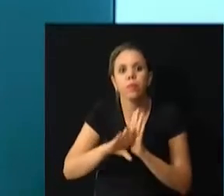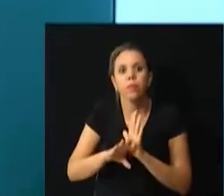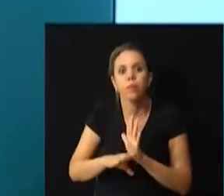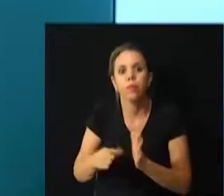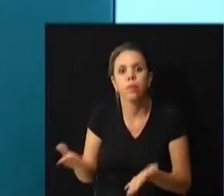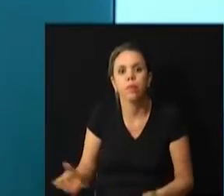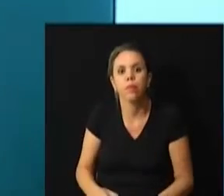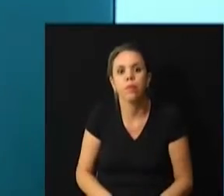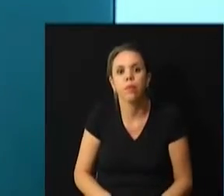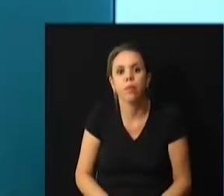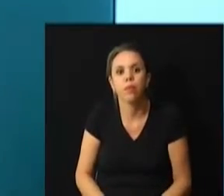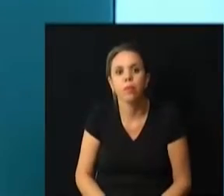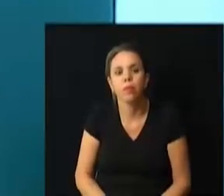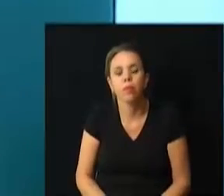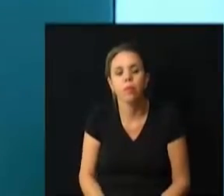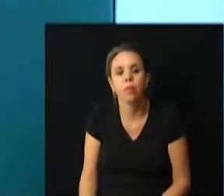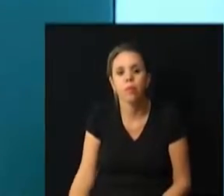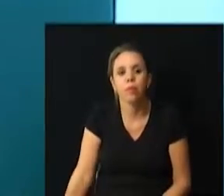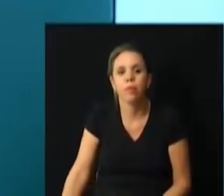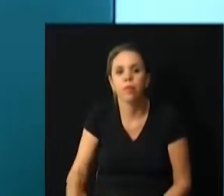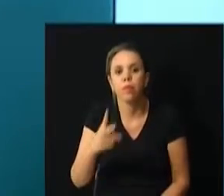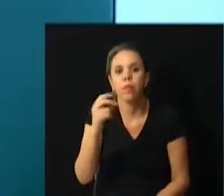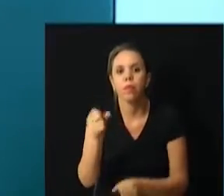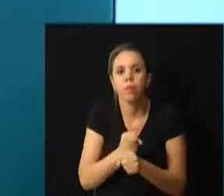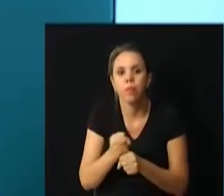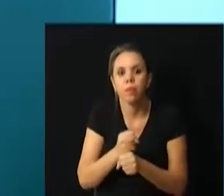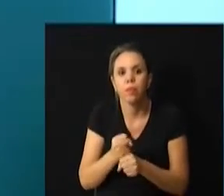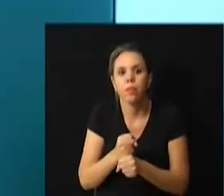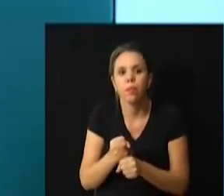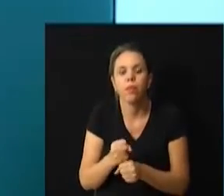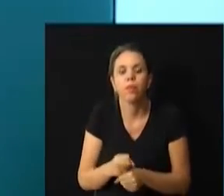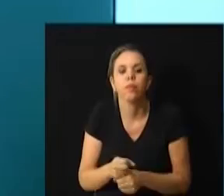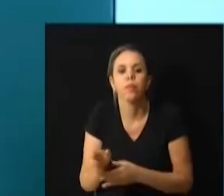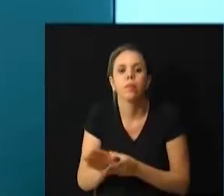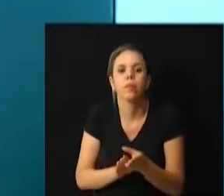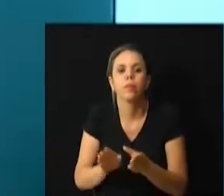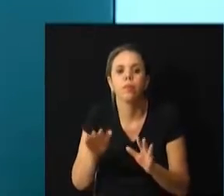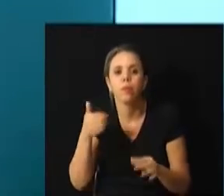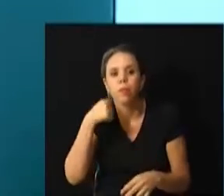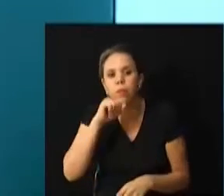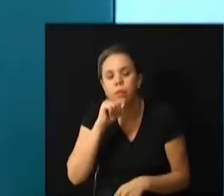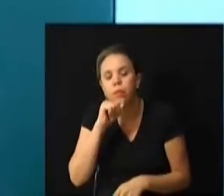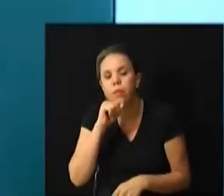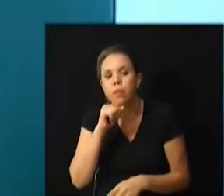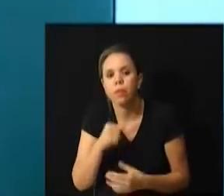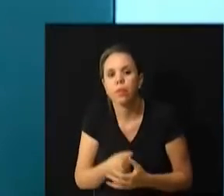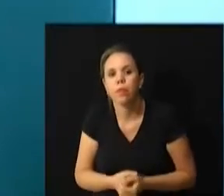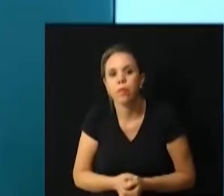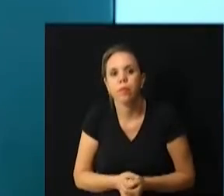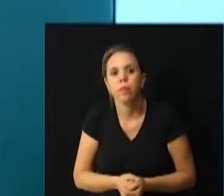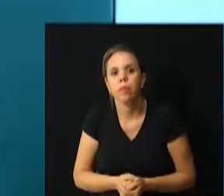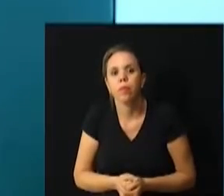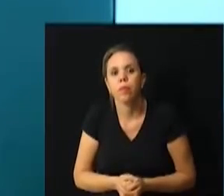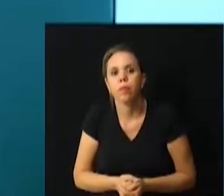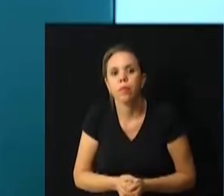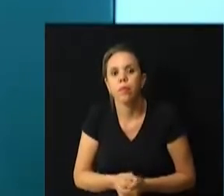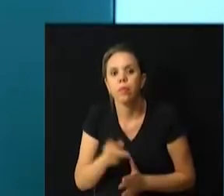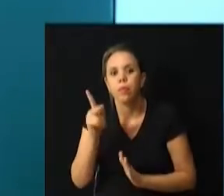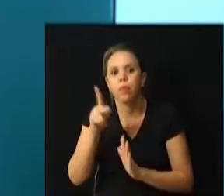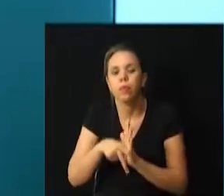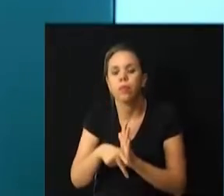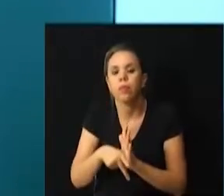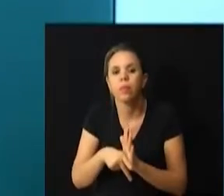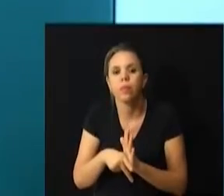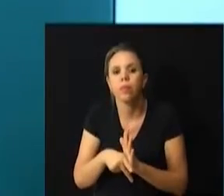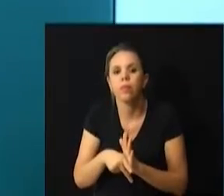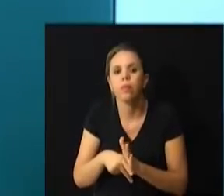programa, faz 20 anos já, que a gente já orienta as mães nesse sentido, né? É um tal